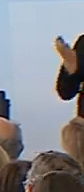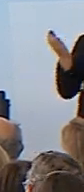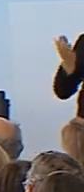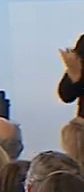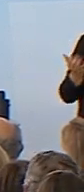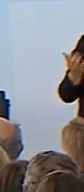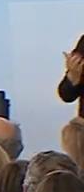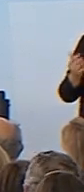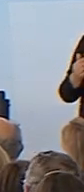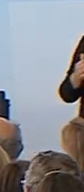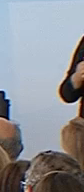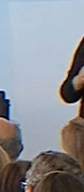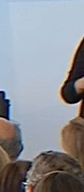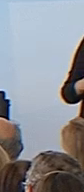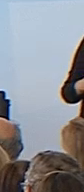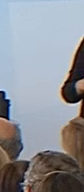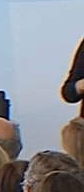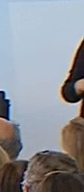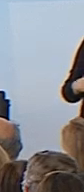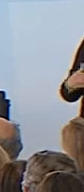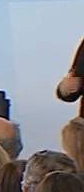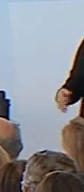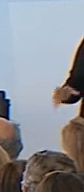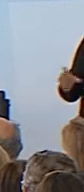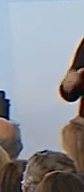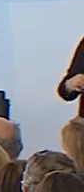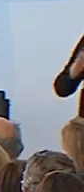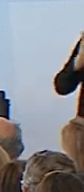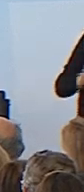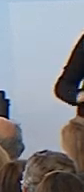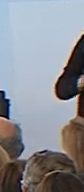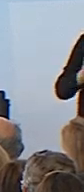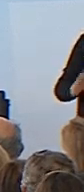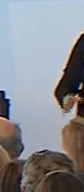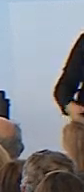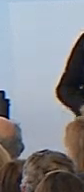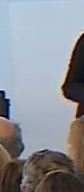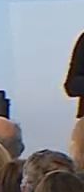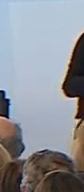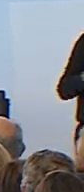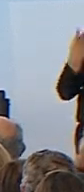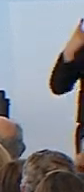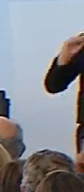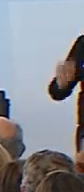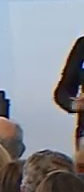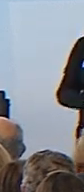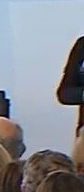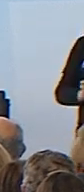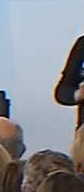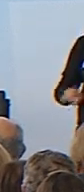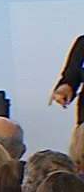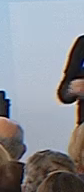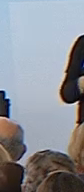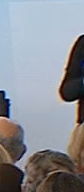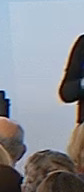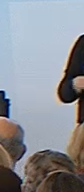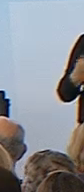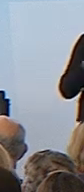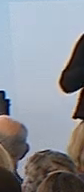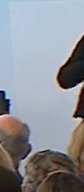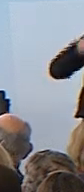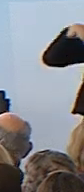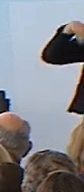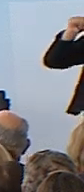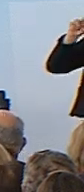querer se regularizar E aí meu querido amigo Márcio presidente da frente dos prefeitos a